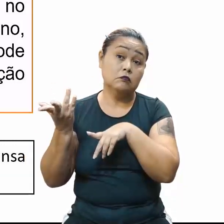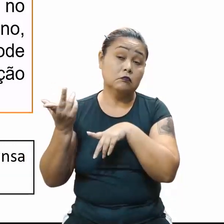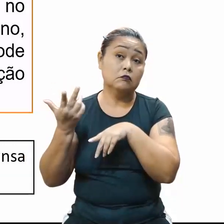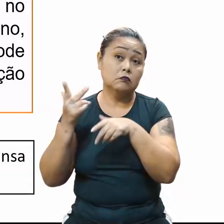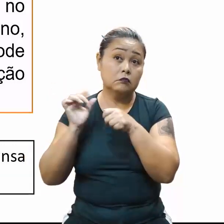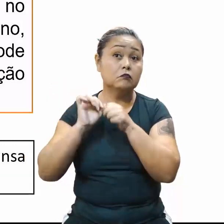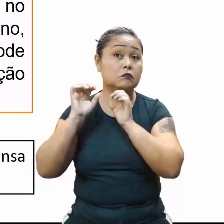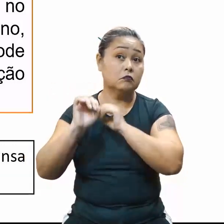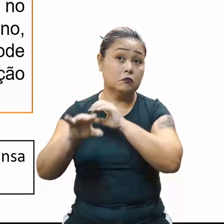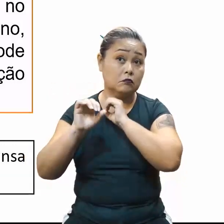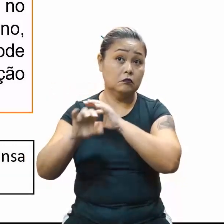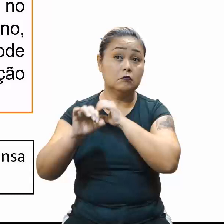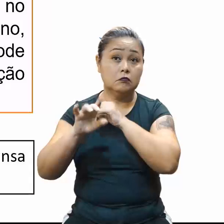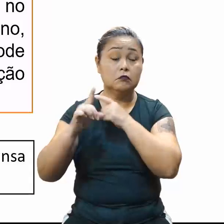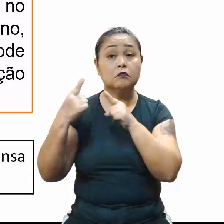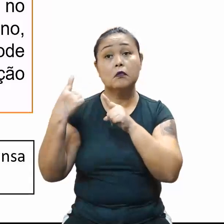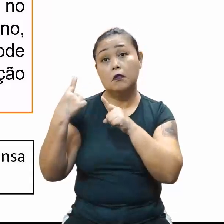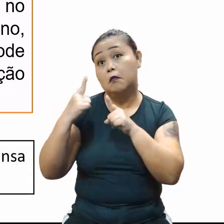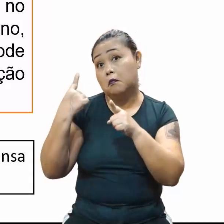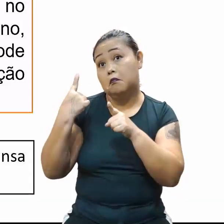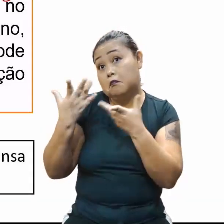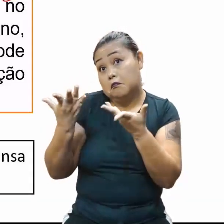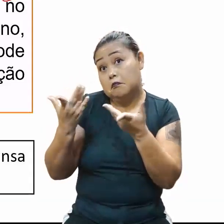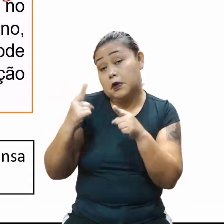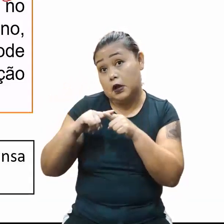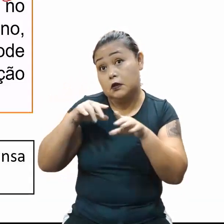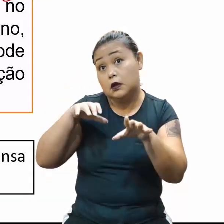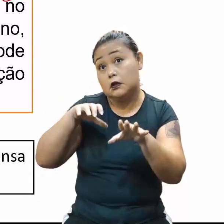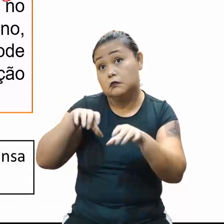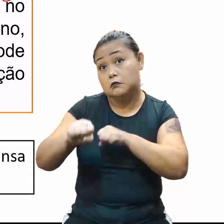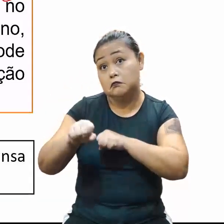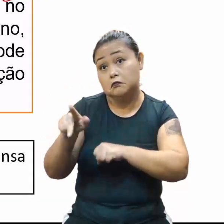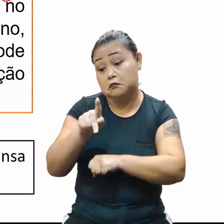estar lecionando aí, mesmo se formando como professor.